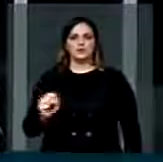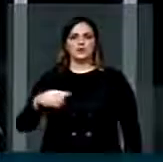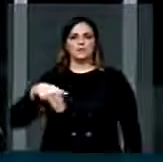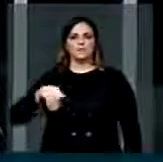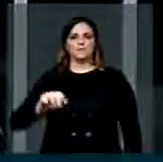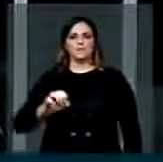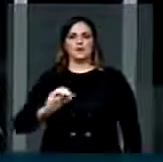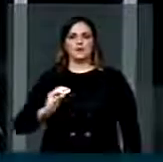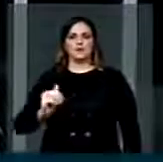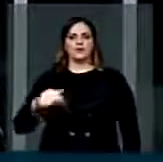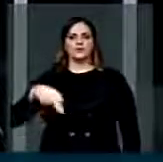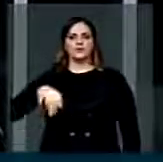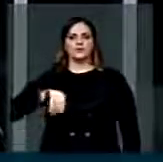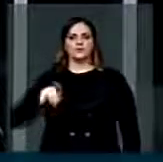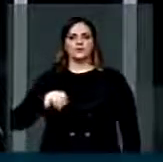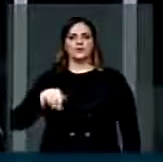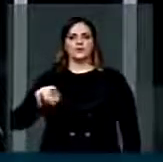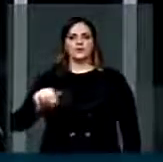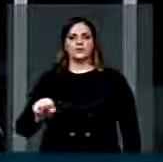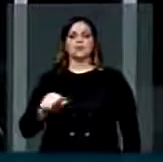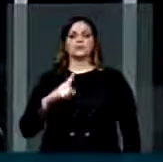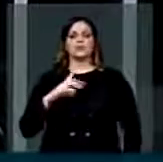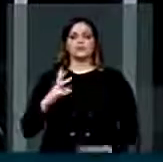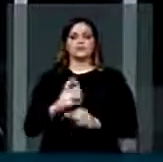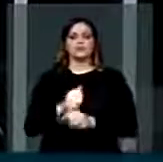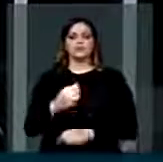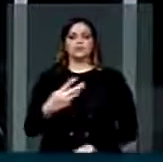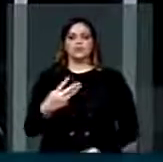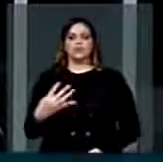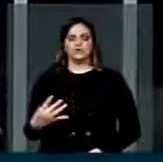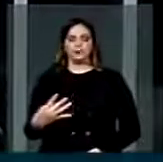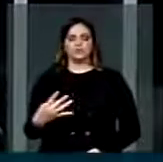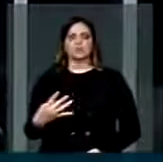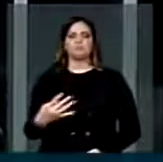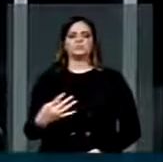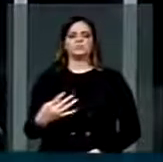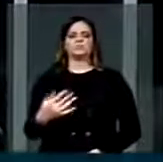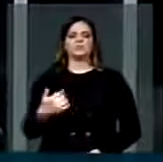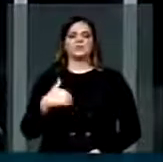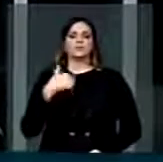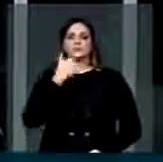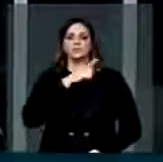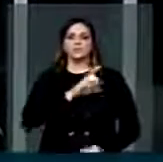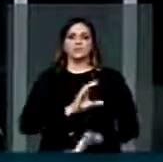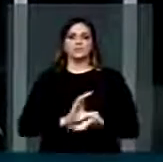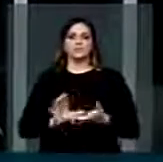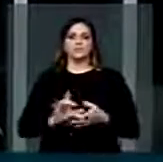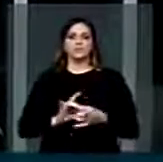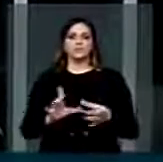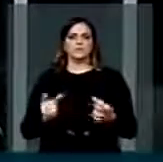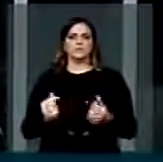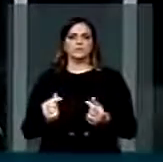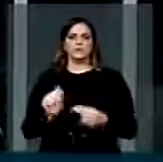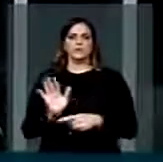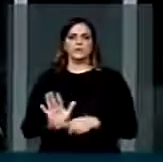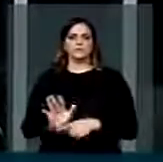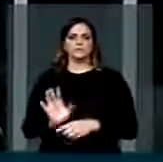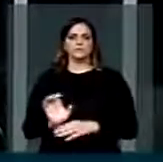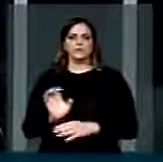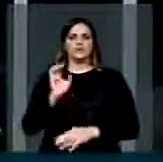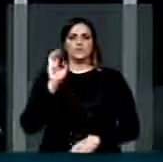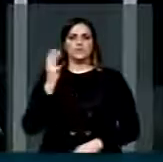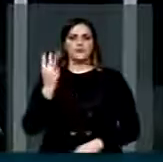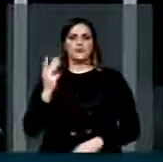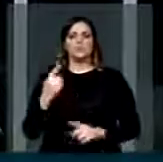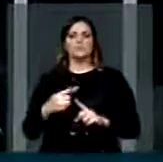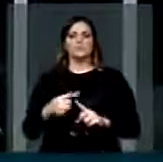São aqui 34 patrulhas mecanizadas que eu consegui liberar para o Maranhão. E por que eu